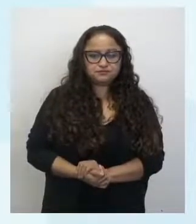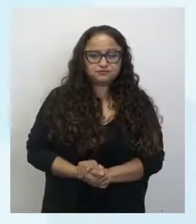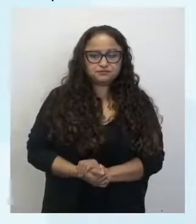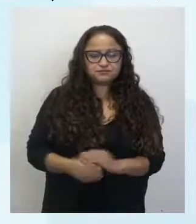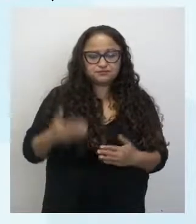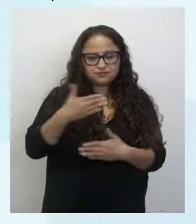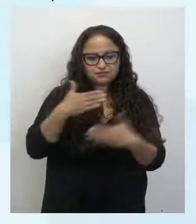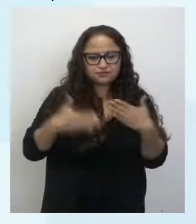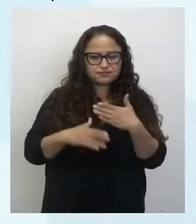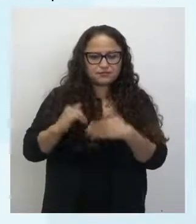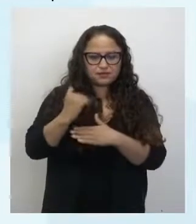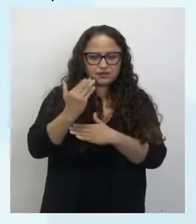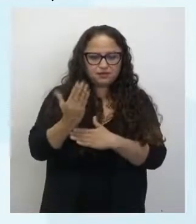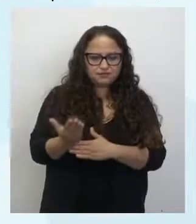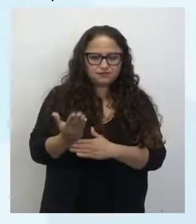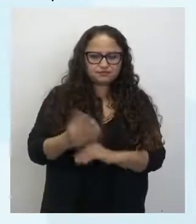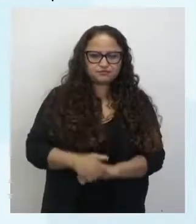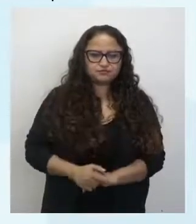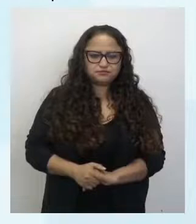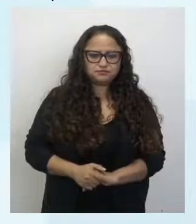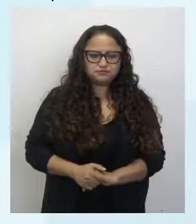Depois desse,